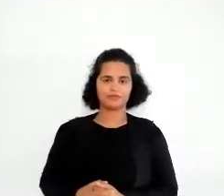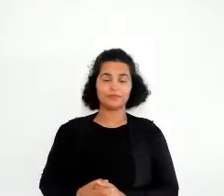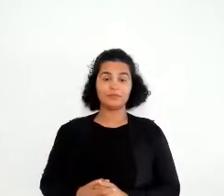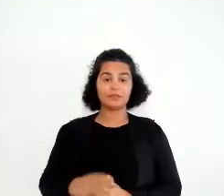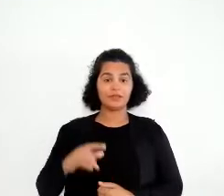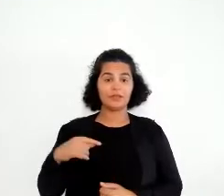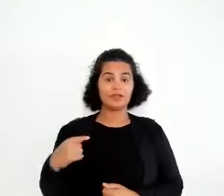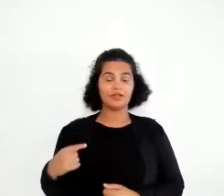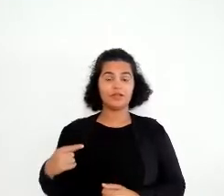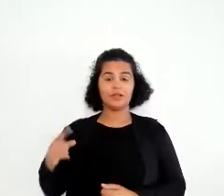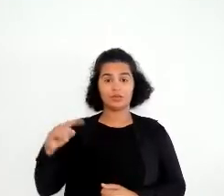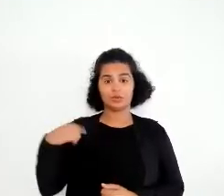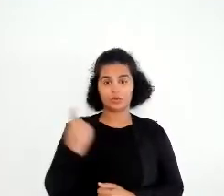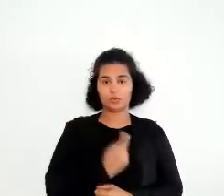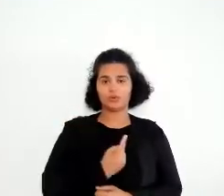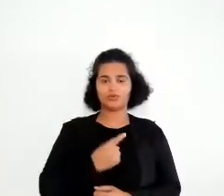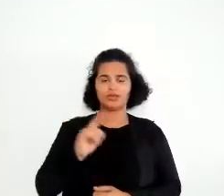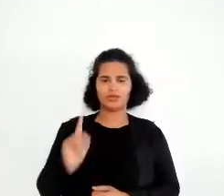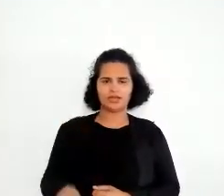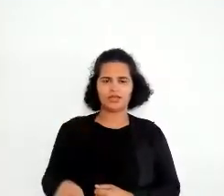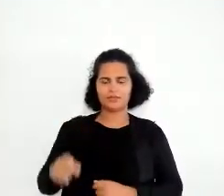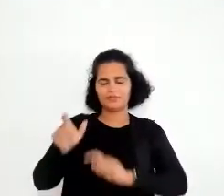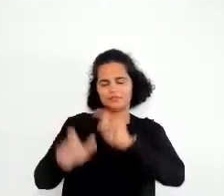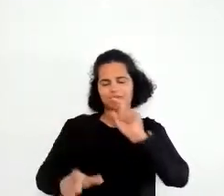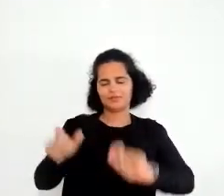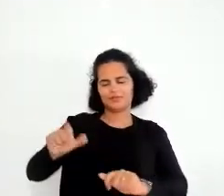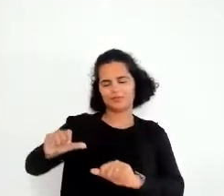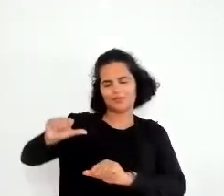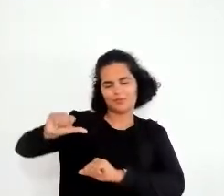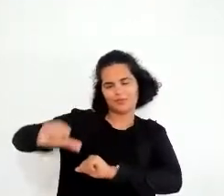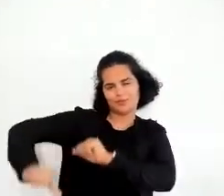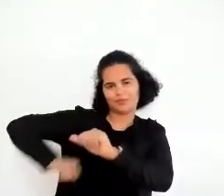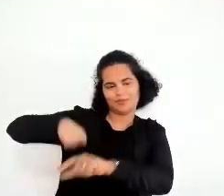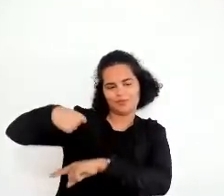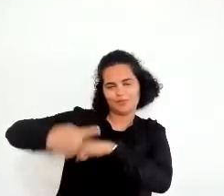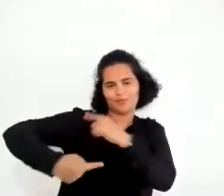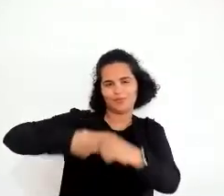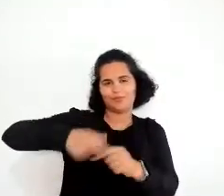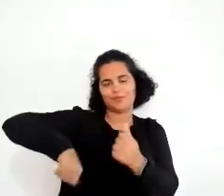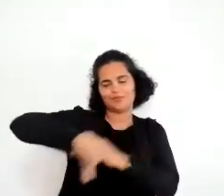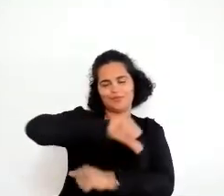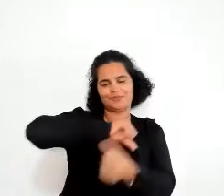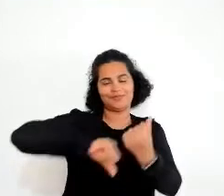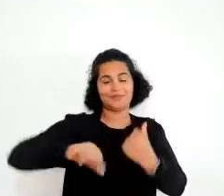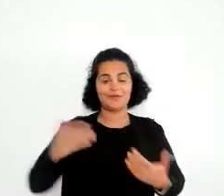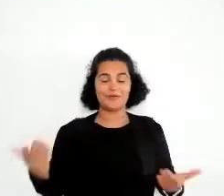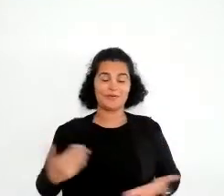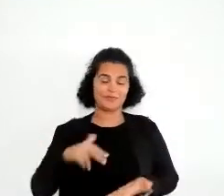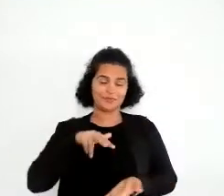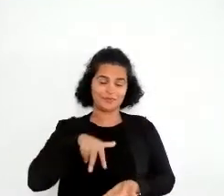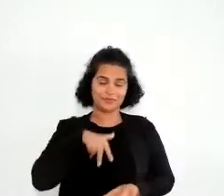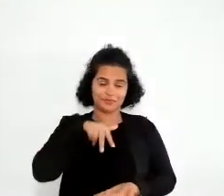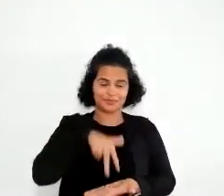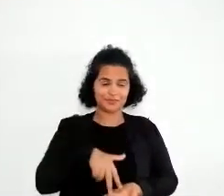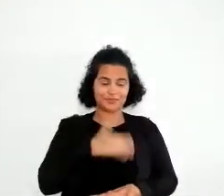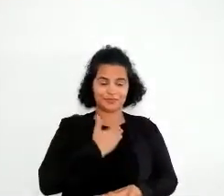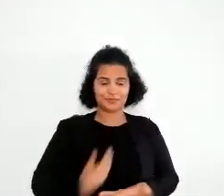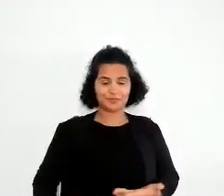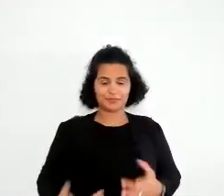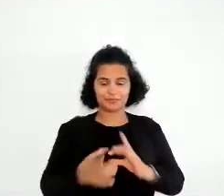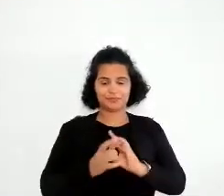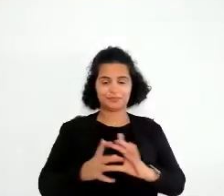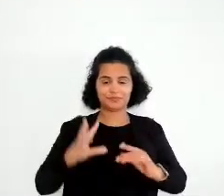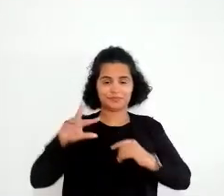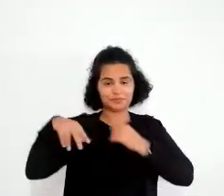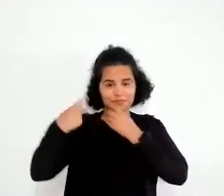apenas sujeitos transitórios que, neste ato público de deferência e